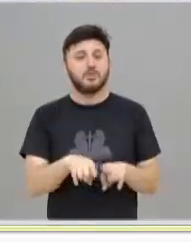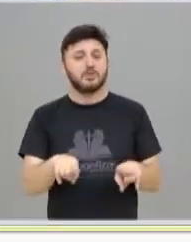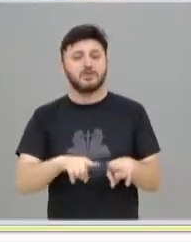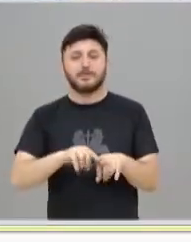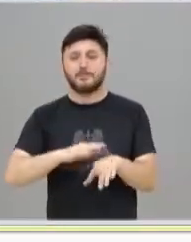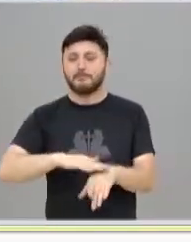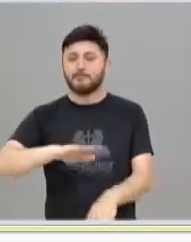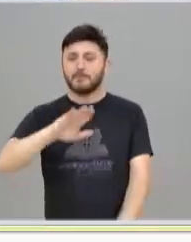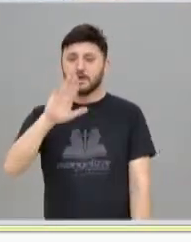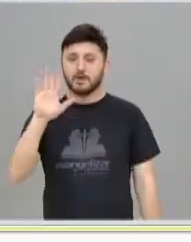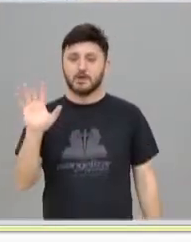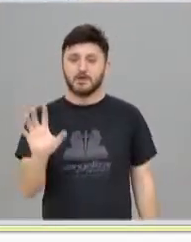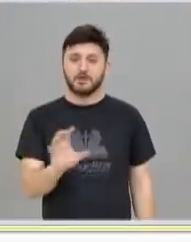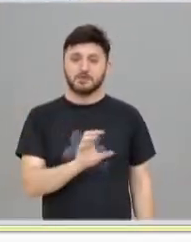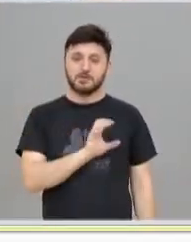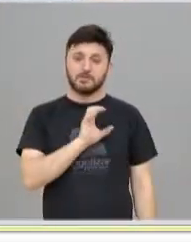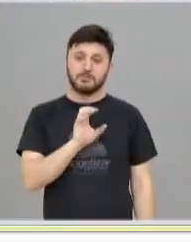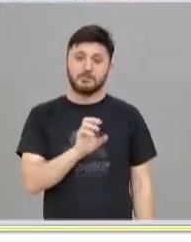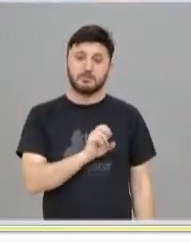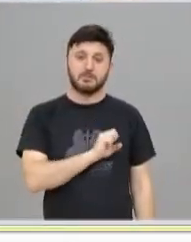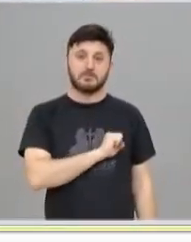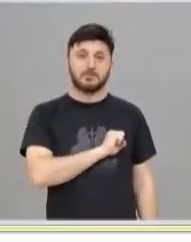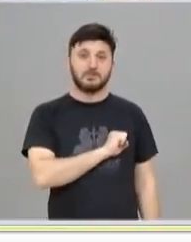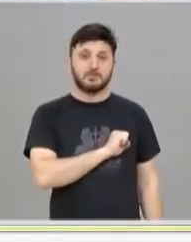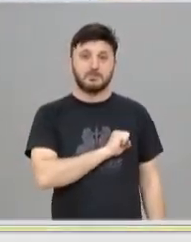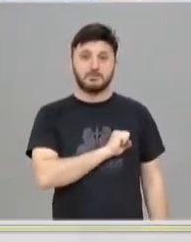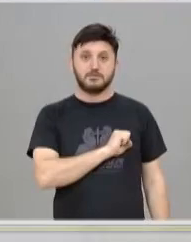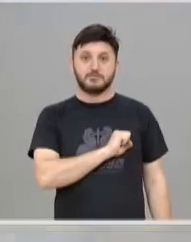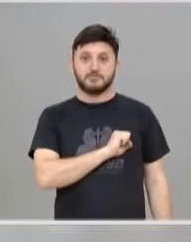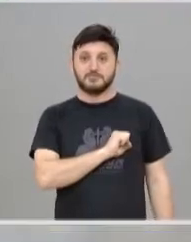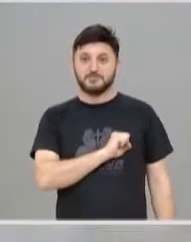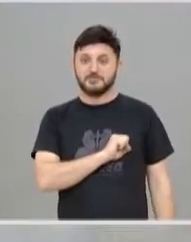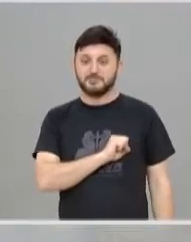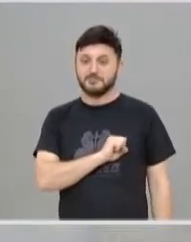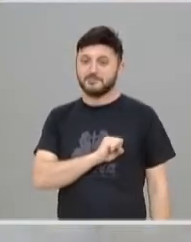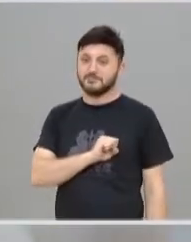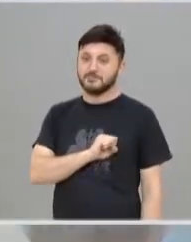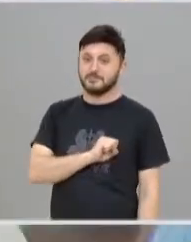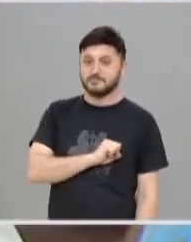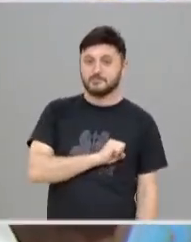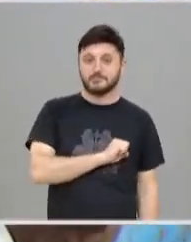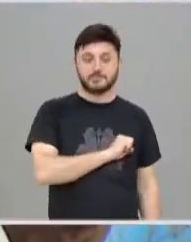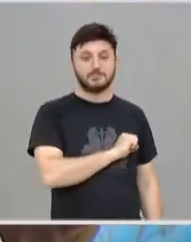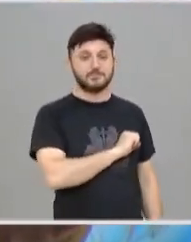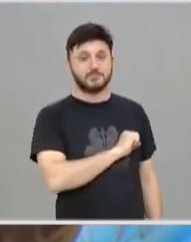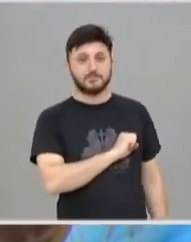perdão e mais amor. Repita isso suave.